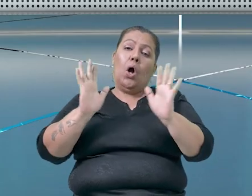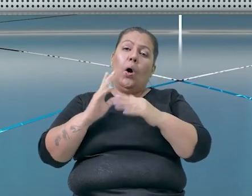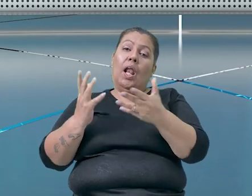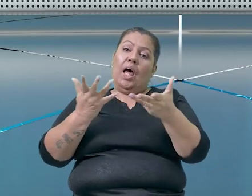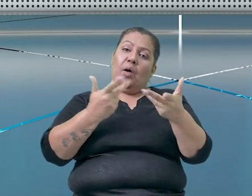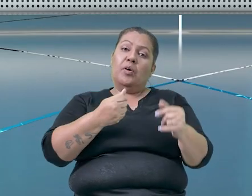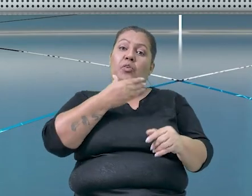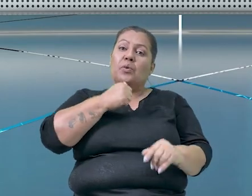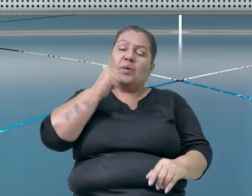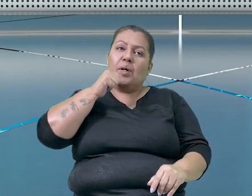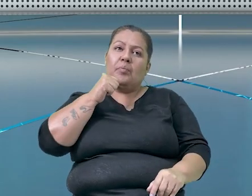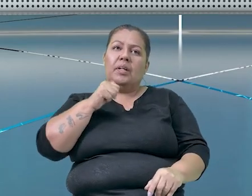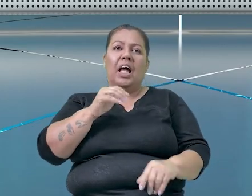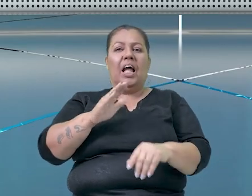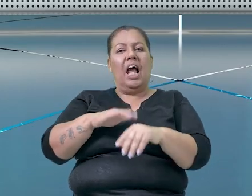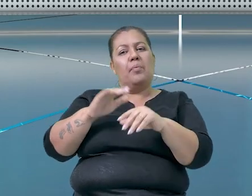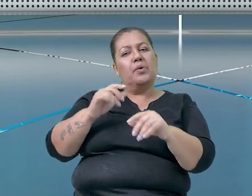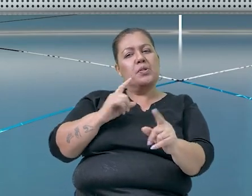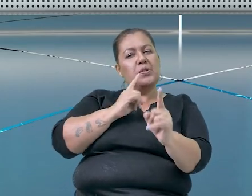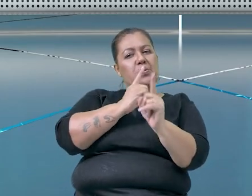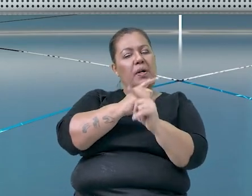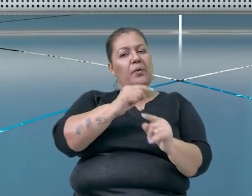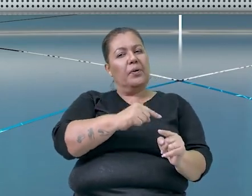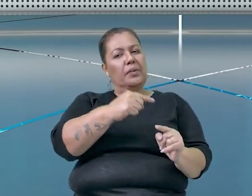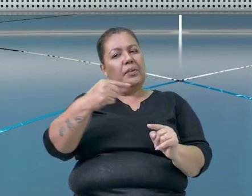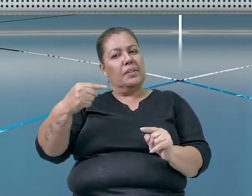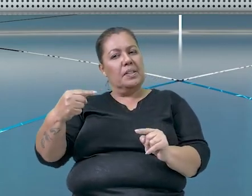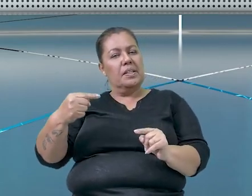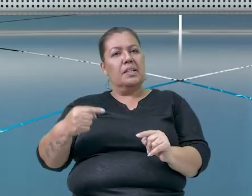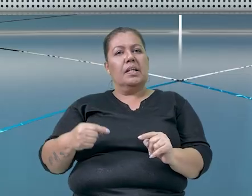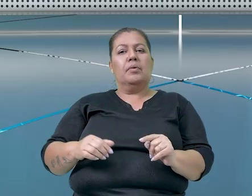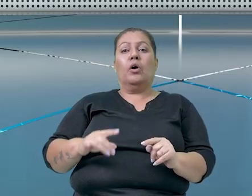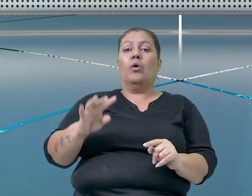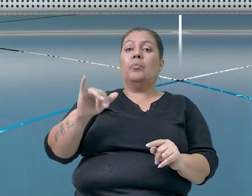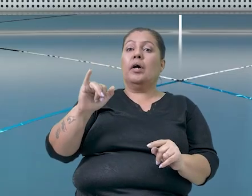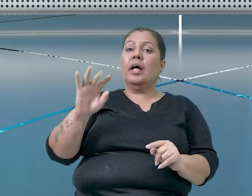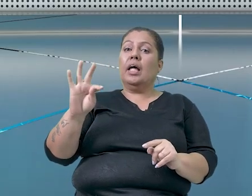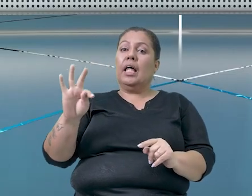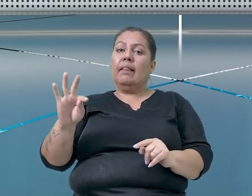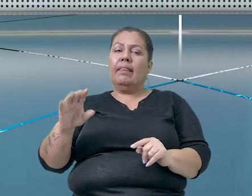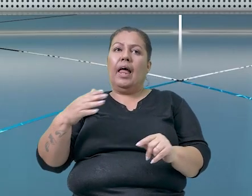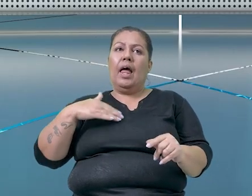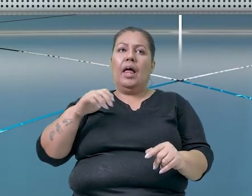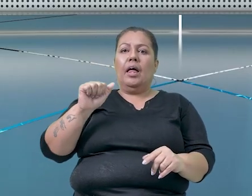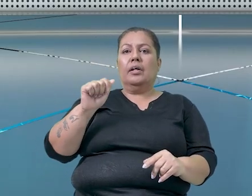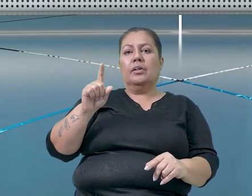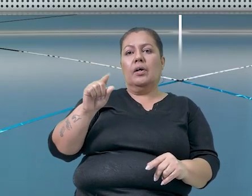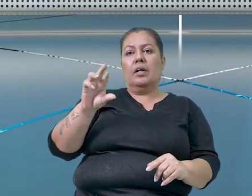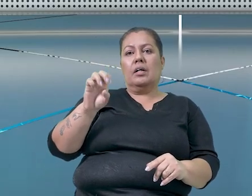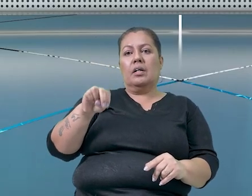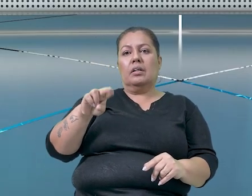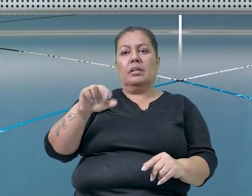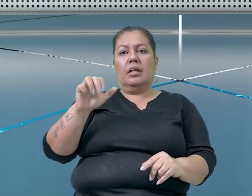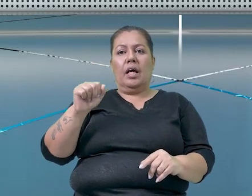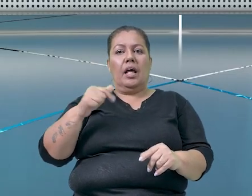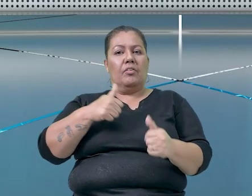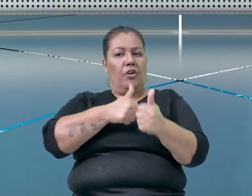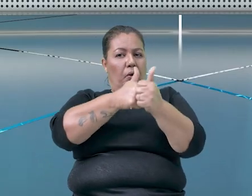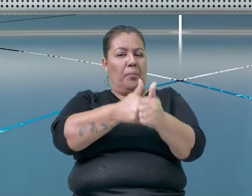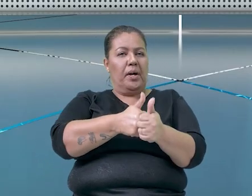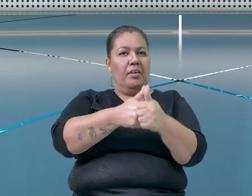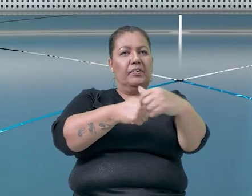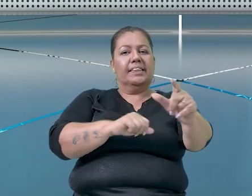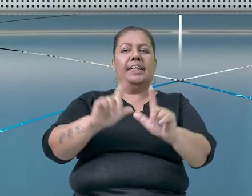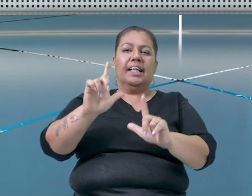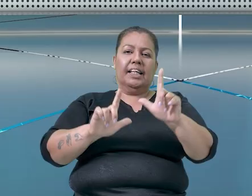Olá, bem-vindos e bem-vindas a mais um encontro semanal com o programa Inteiro Teor. Eu sou Adriana Dutra e vou acompanhar você